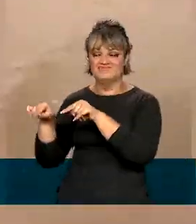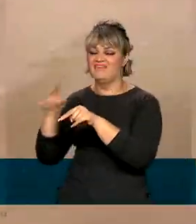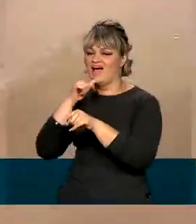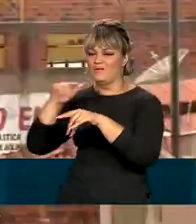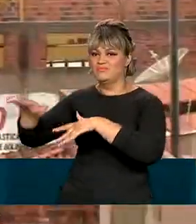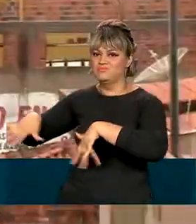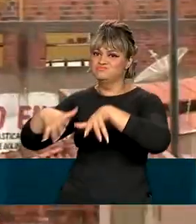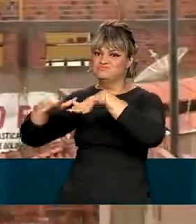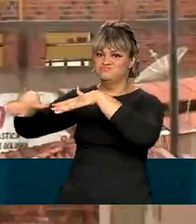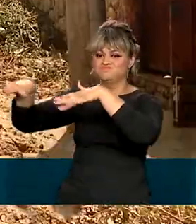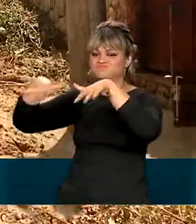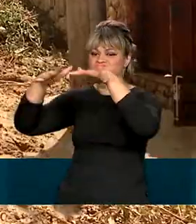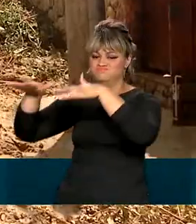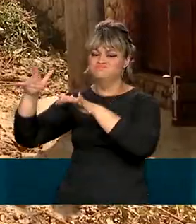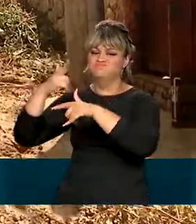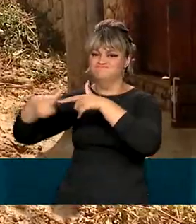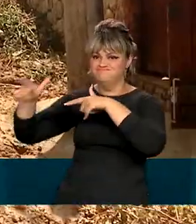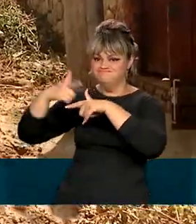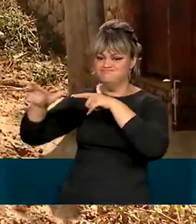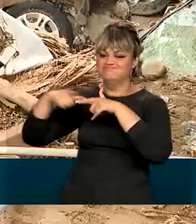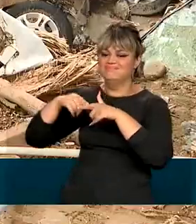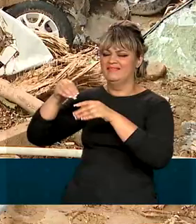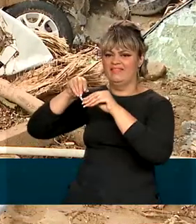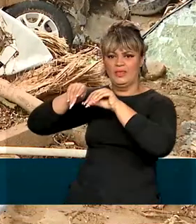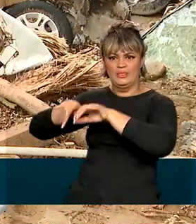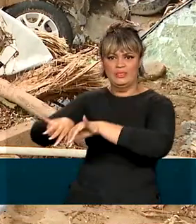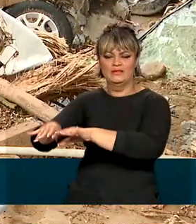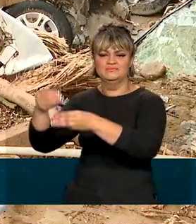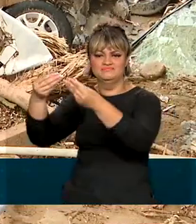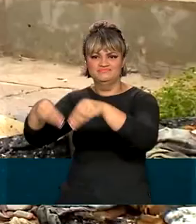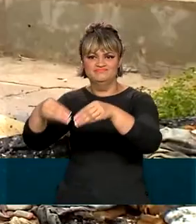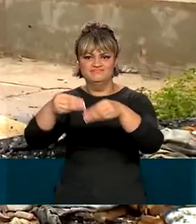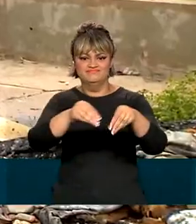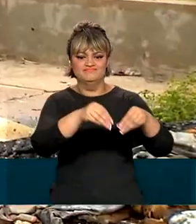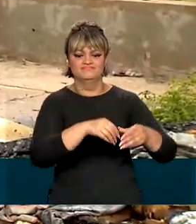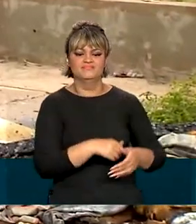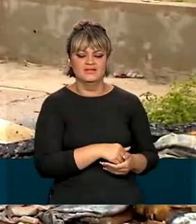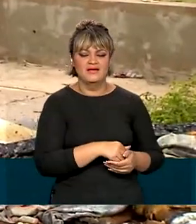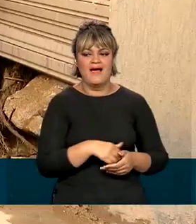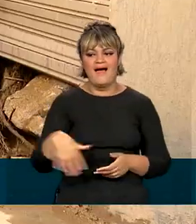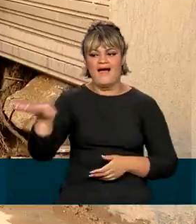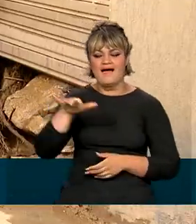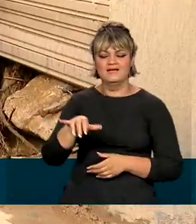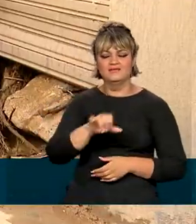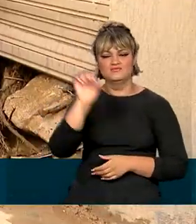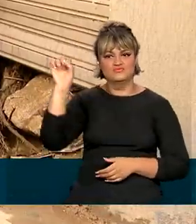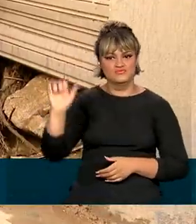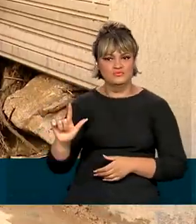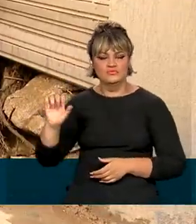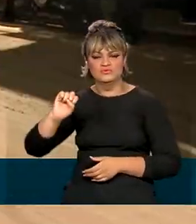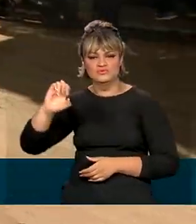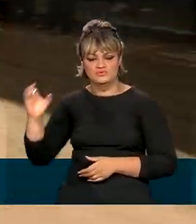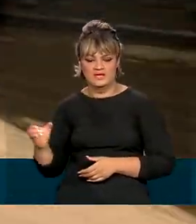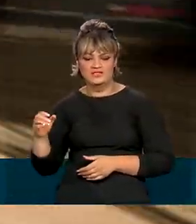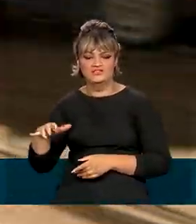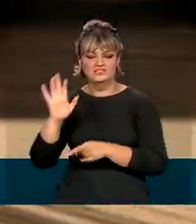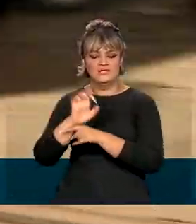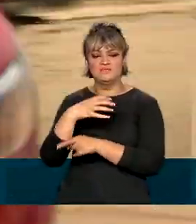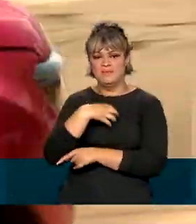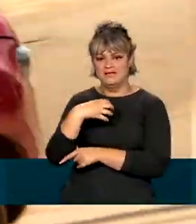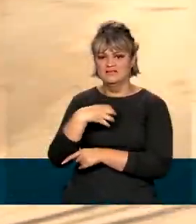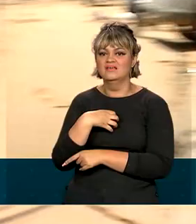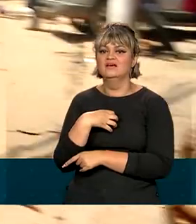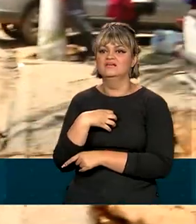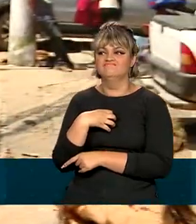inundações, enchentes, deslizamentos e prejuízo. As regiões sul e sudeste e o estado da Bahia